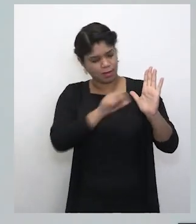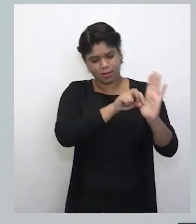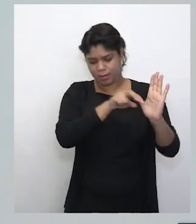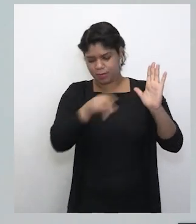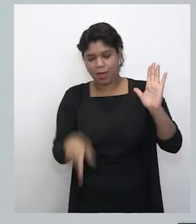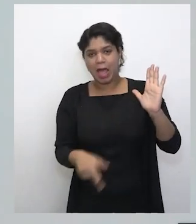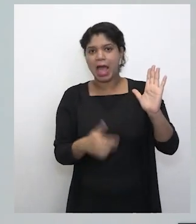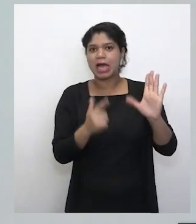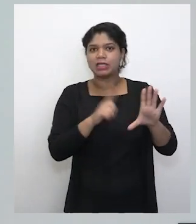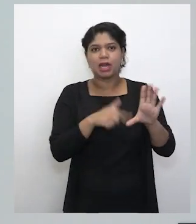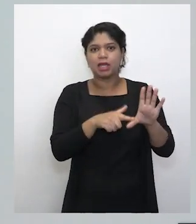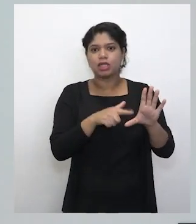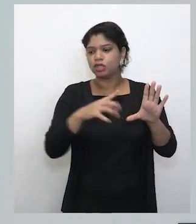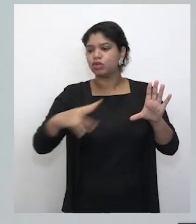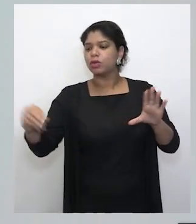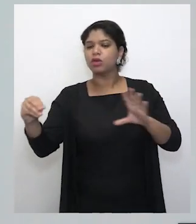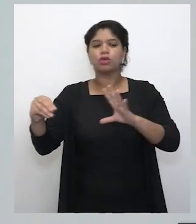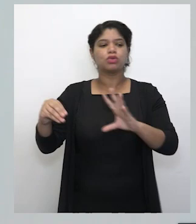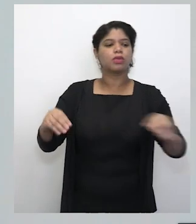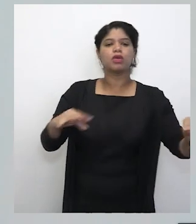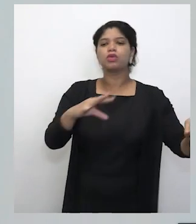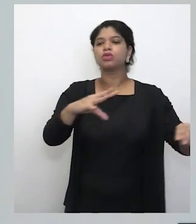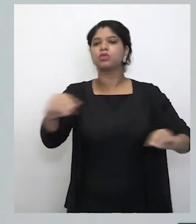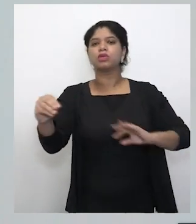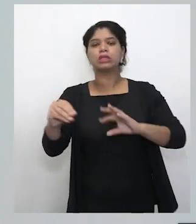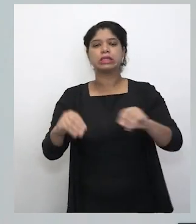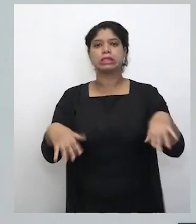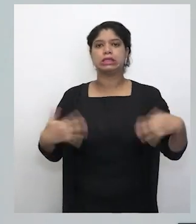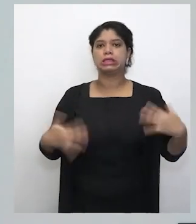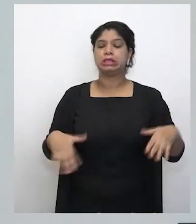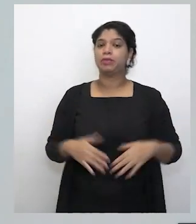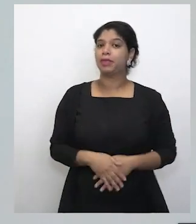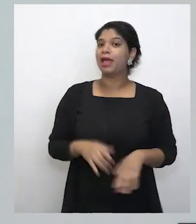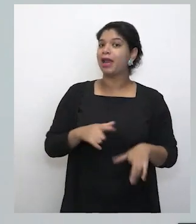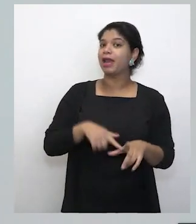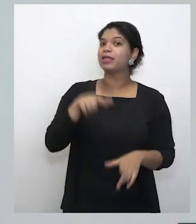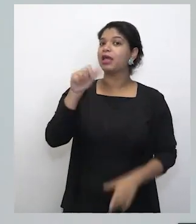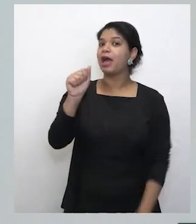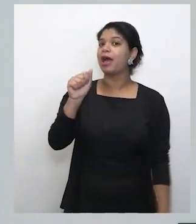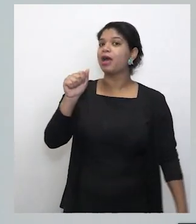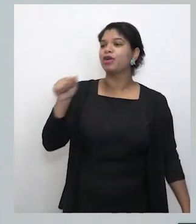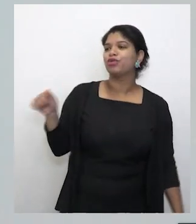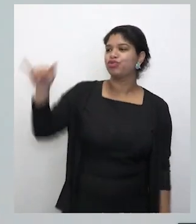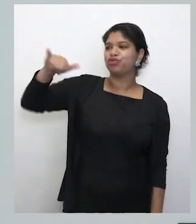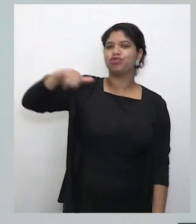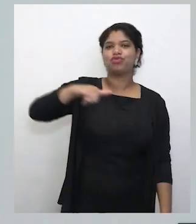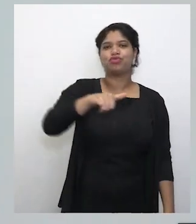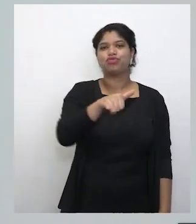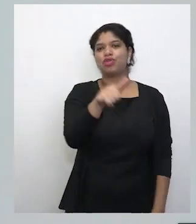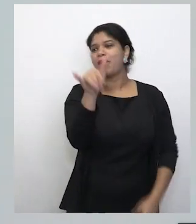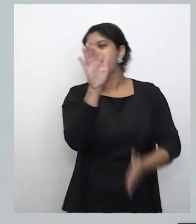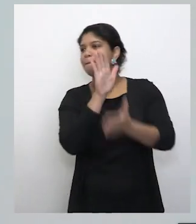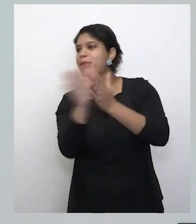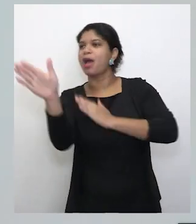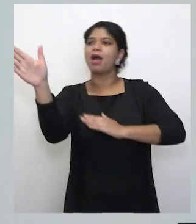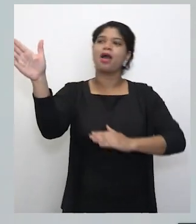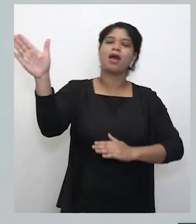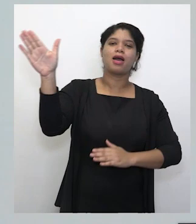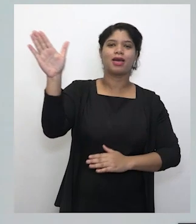sumindo, sumindo, sumindo. A letra A virou avião e fugiu entre as nuvens do